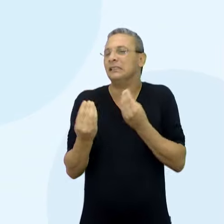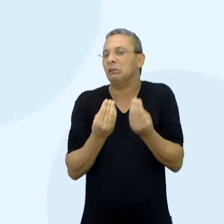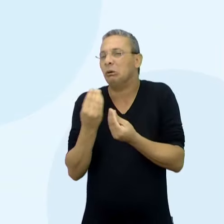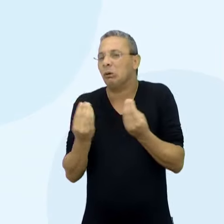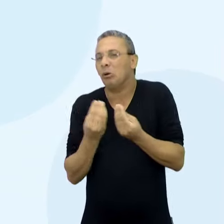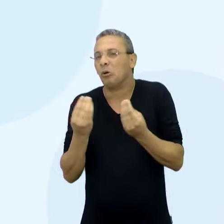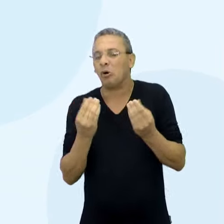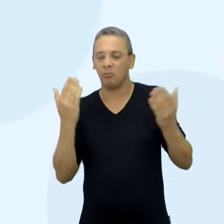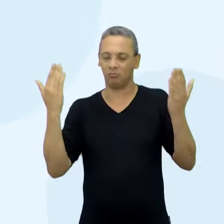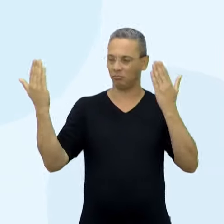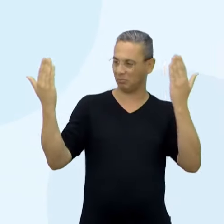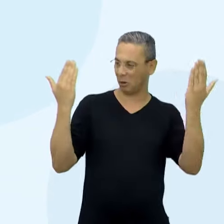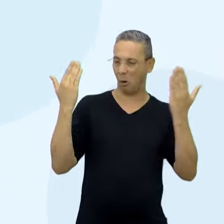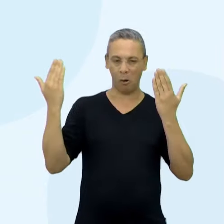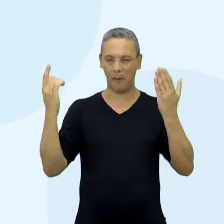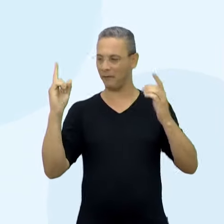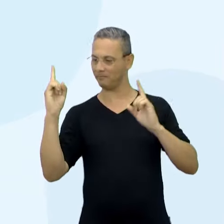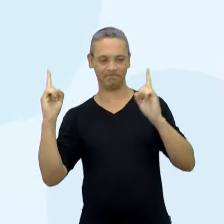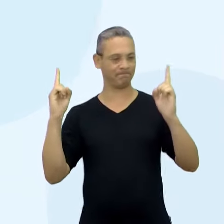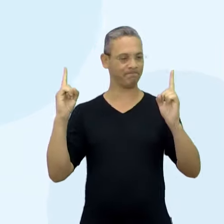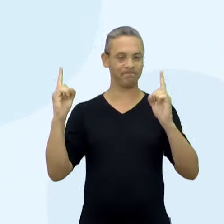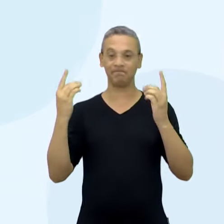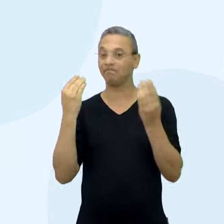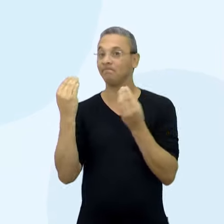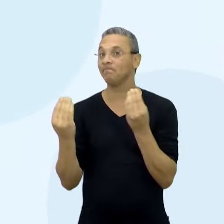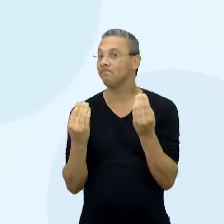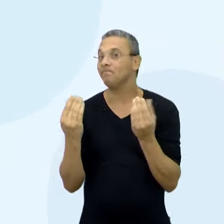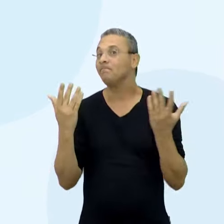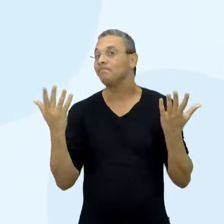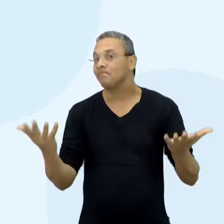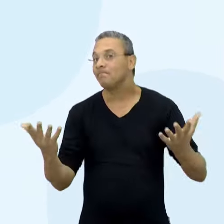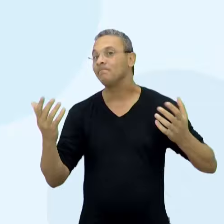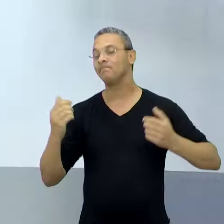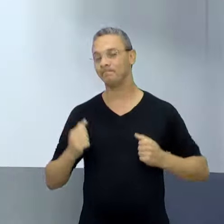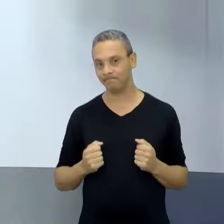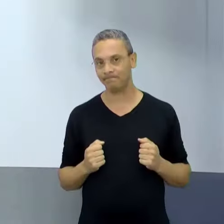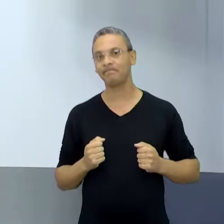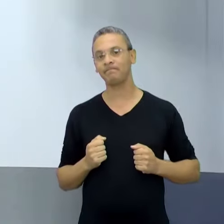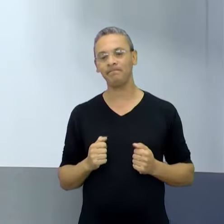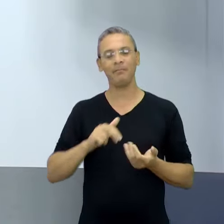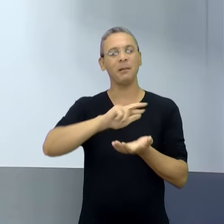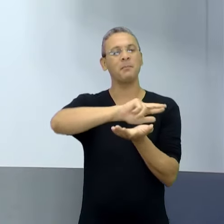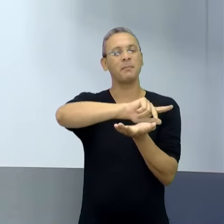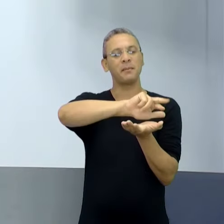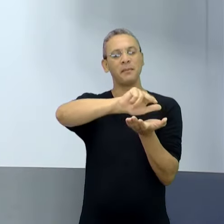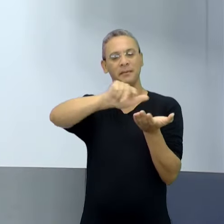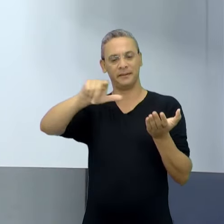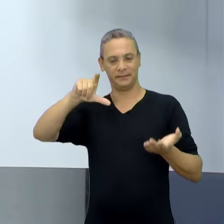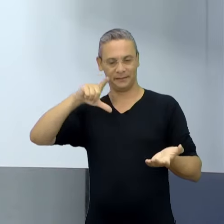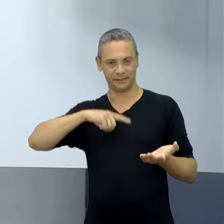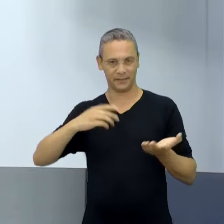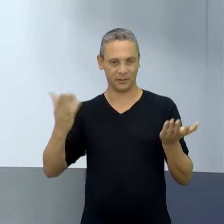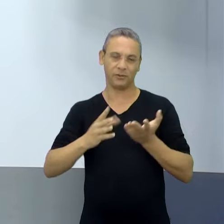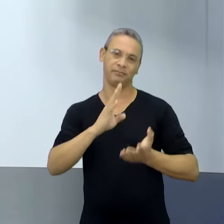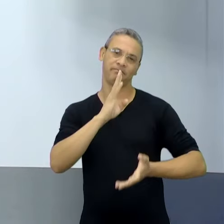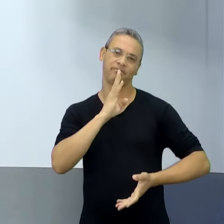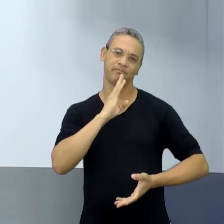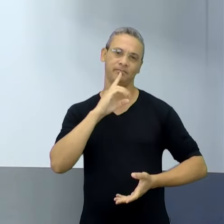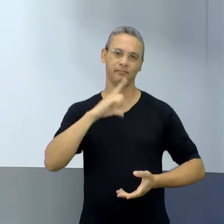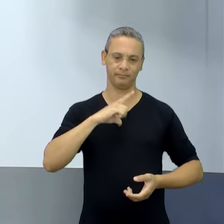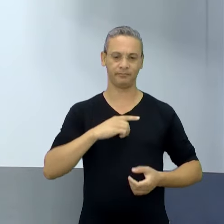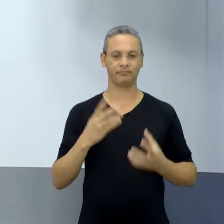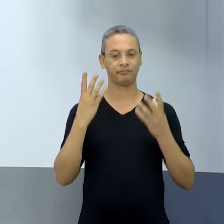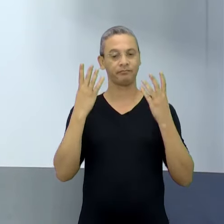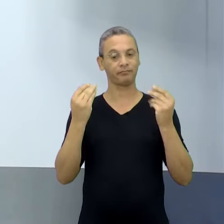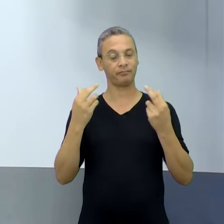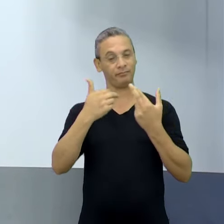faria aí uma comparação entre esses três tipos de lâmpada, entre tantas outras que a gente conhece, não é verdade? Tem